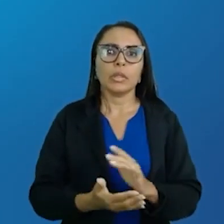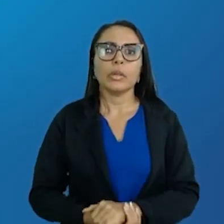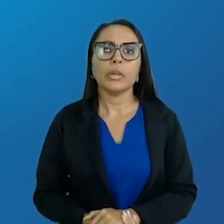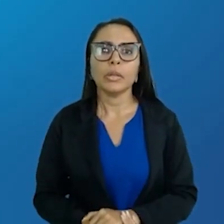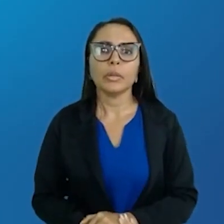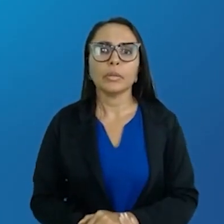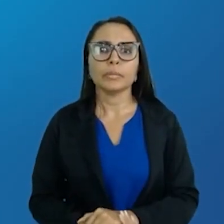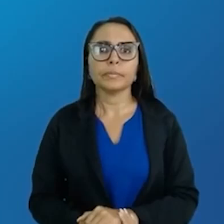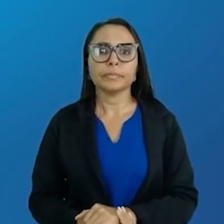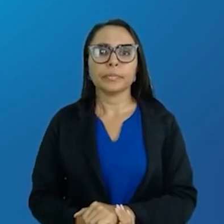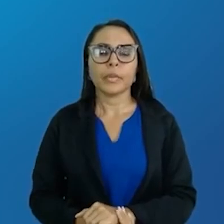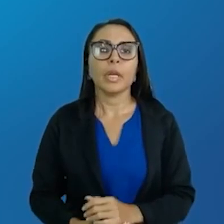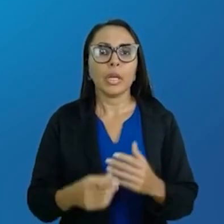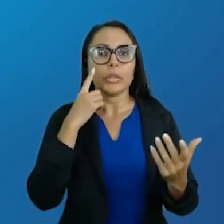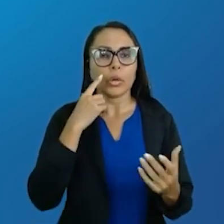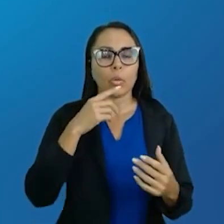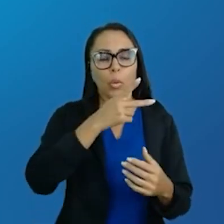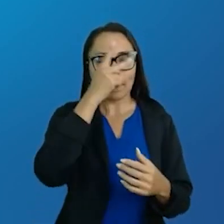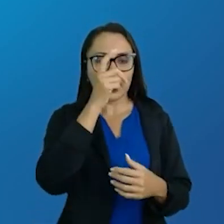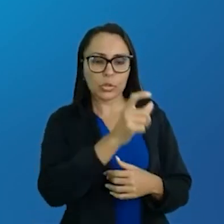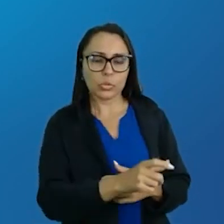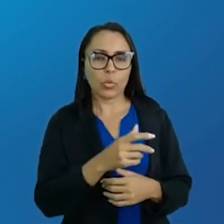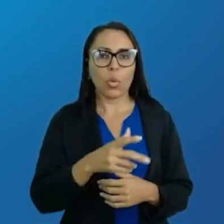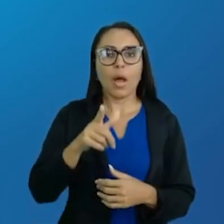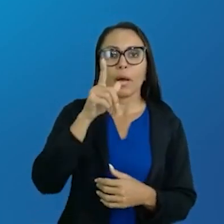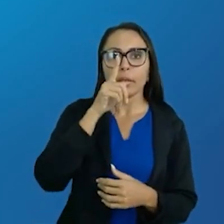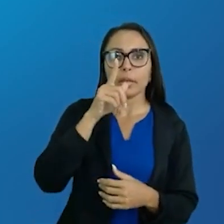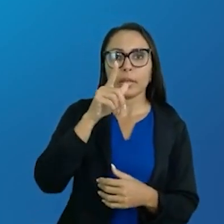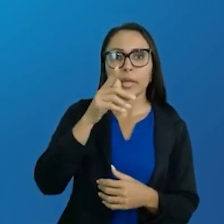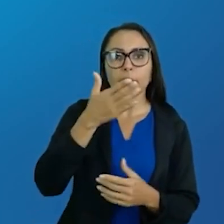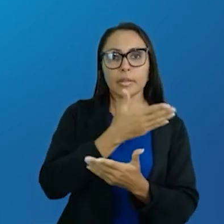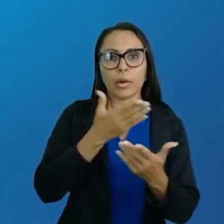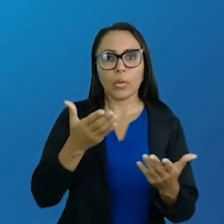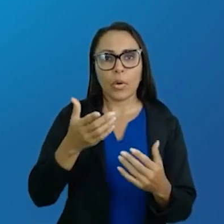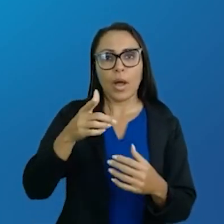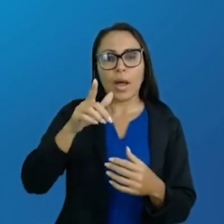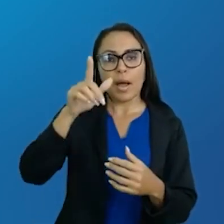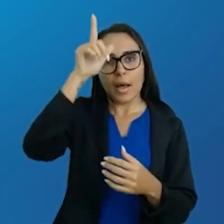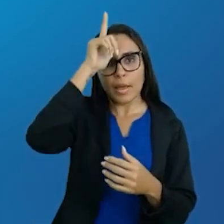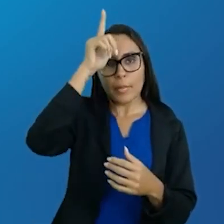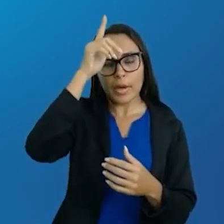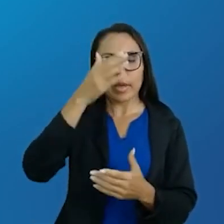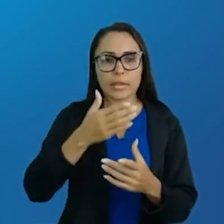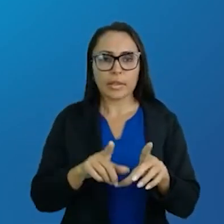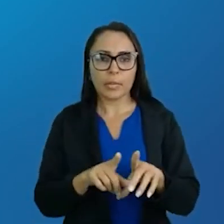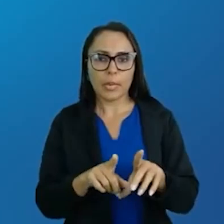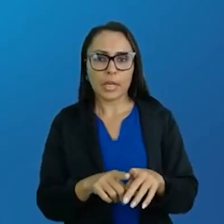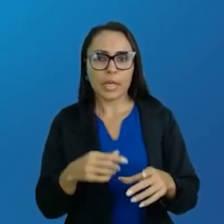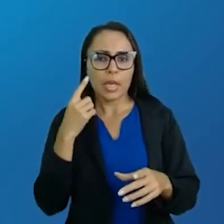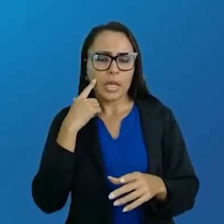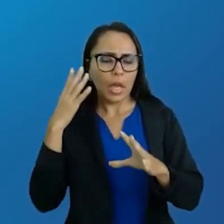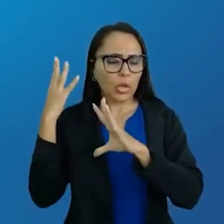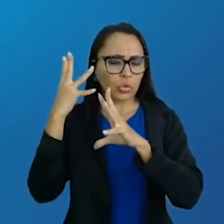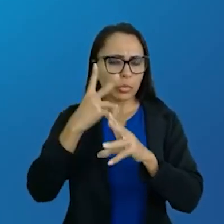um psicólogo alemão, Max Westermann, com uma pesquisa de orientação, compreensão e interpretação da nossa visão e da forma. Ele,